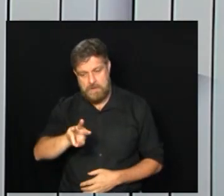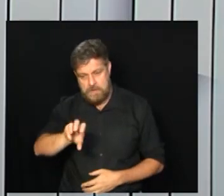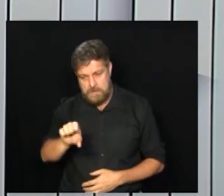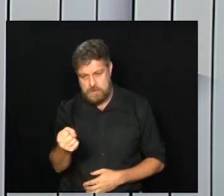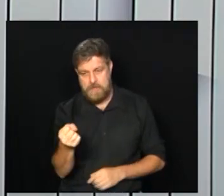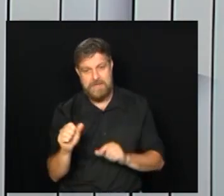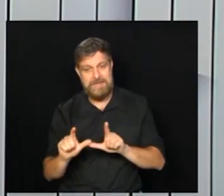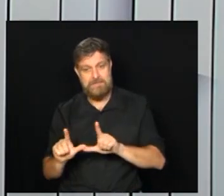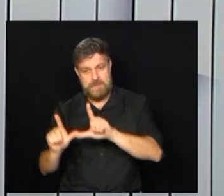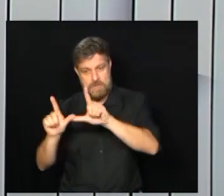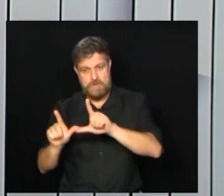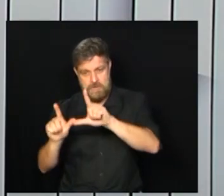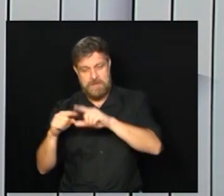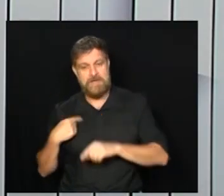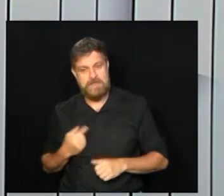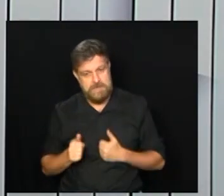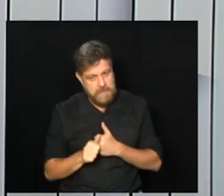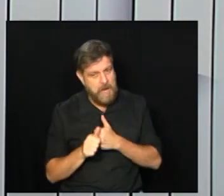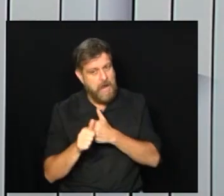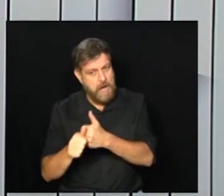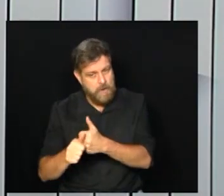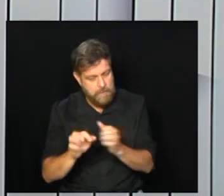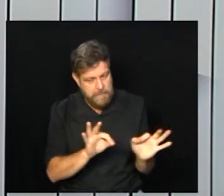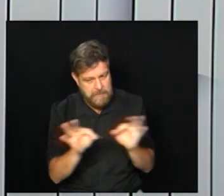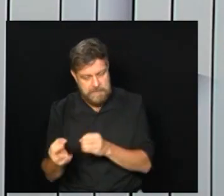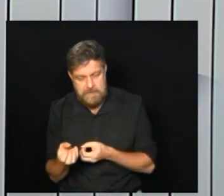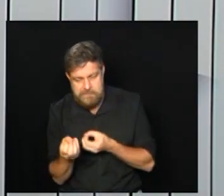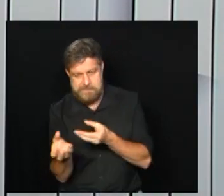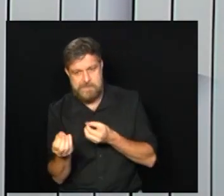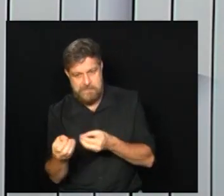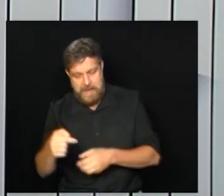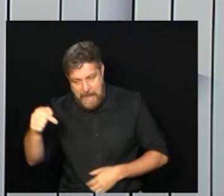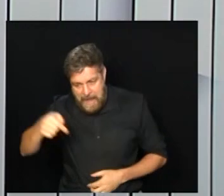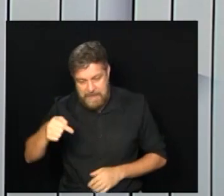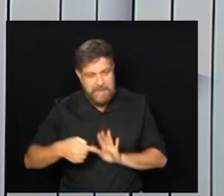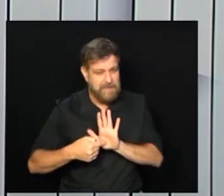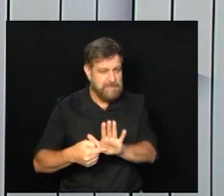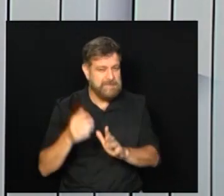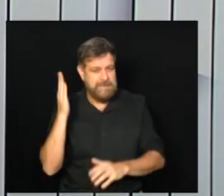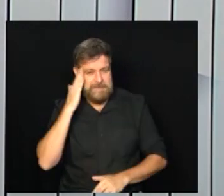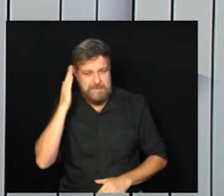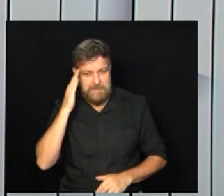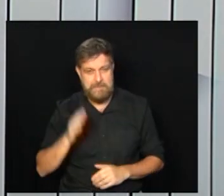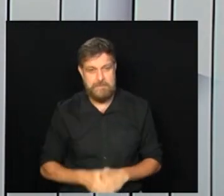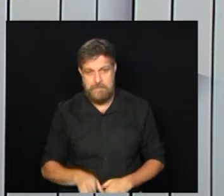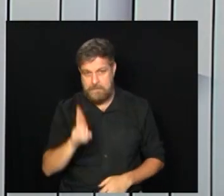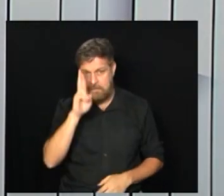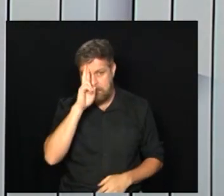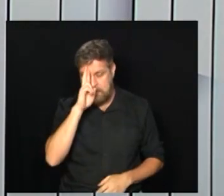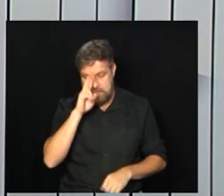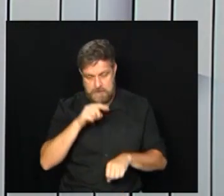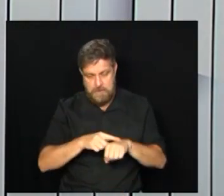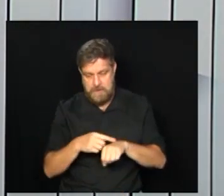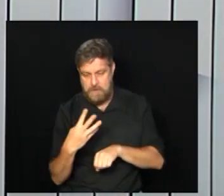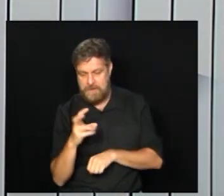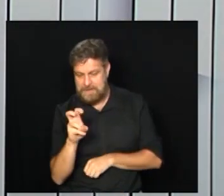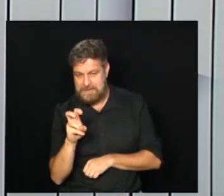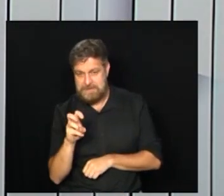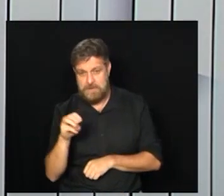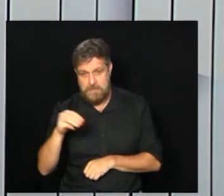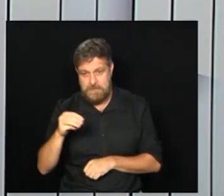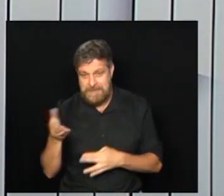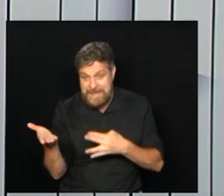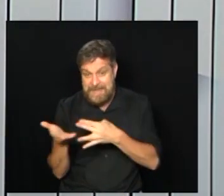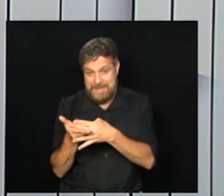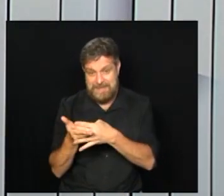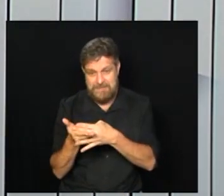a gente segue acompanhando e segue atualizando aqui para você. 12h45 é só o primeiro intervalo aqui